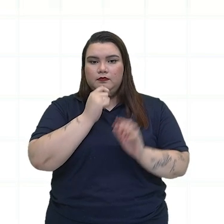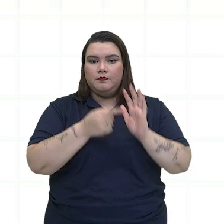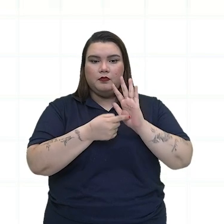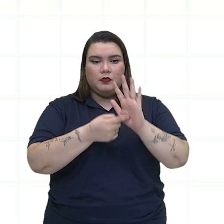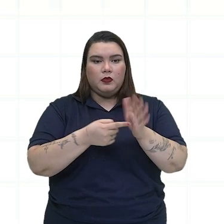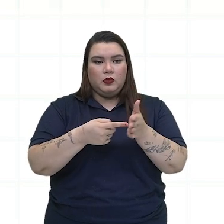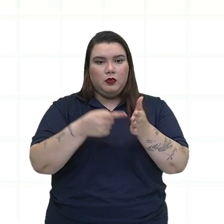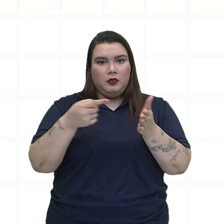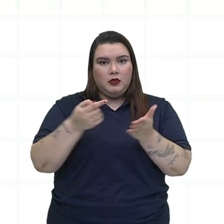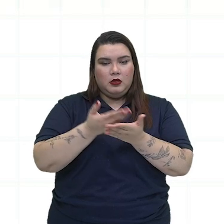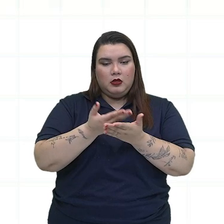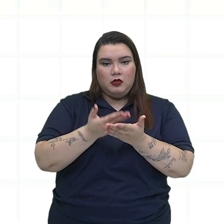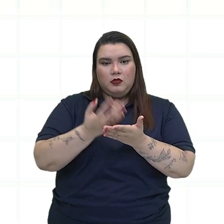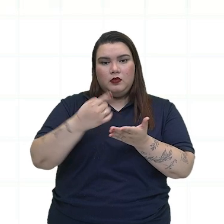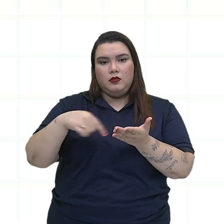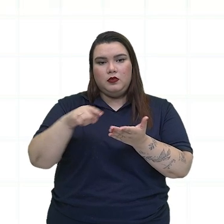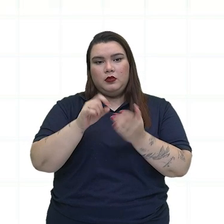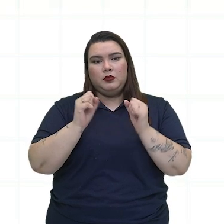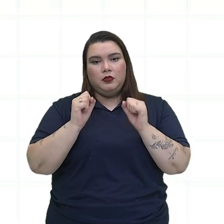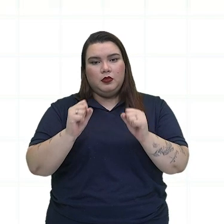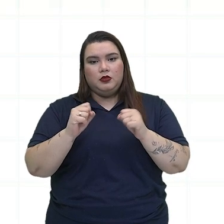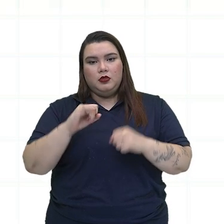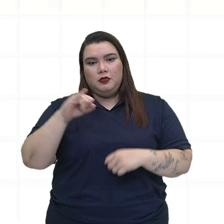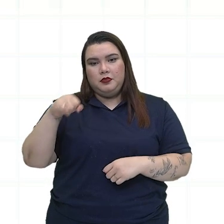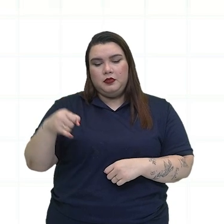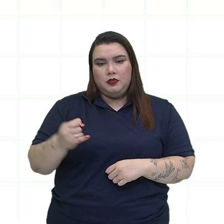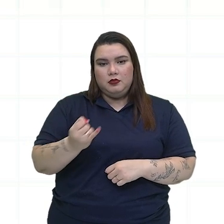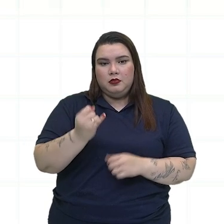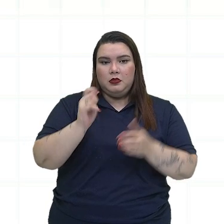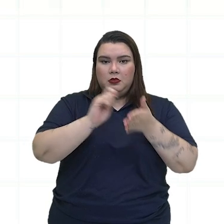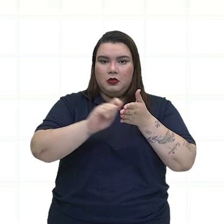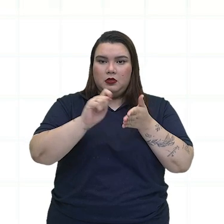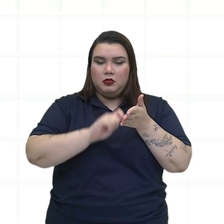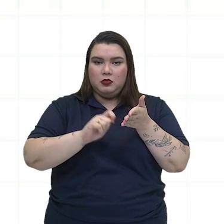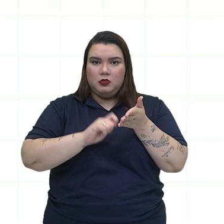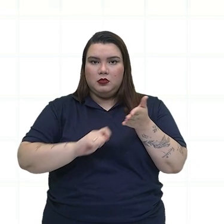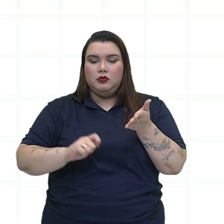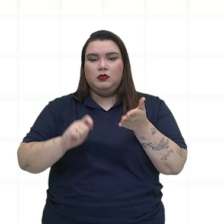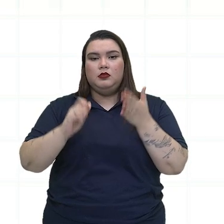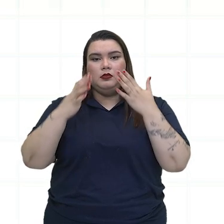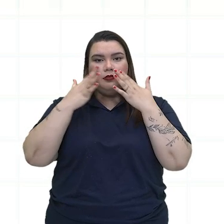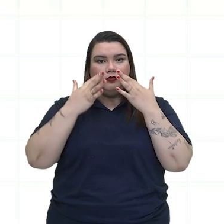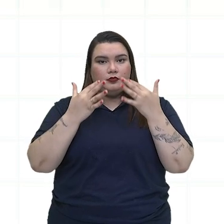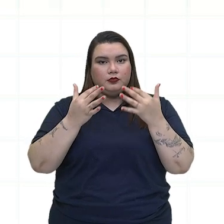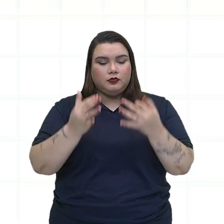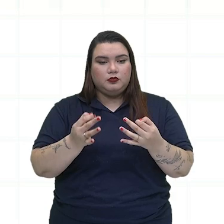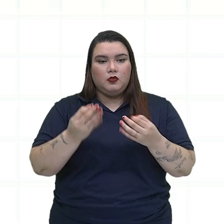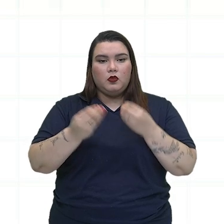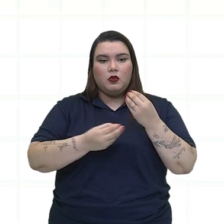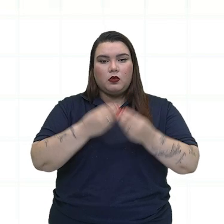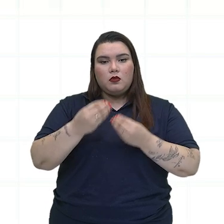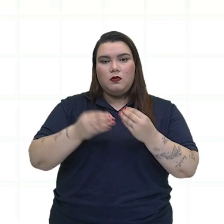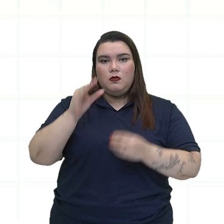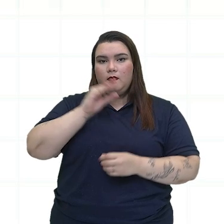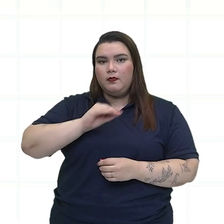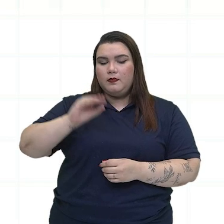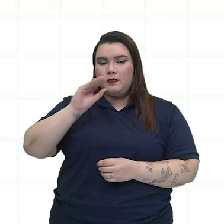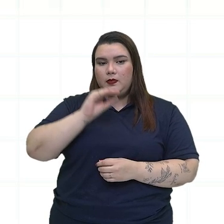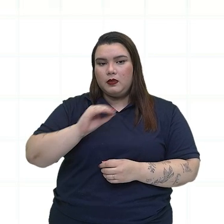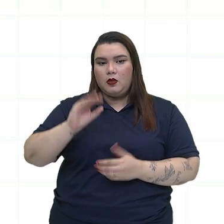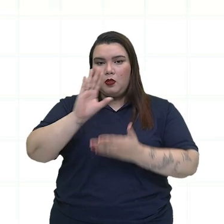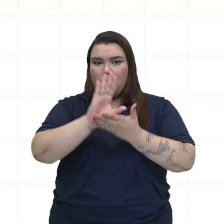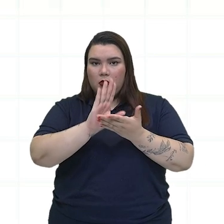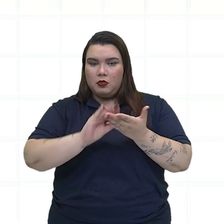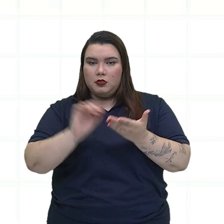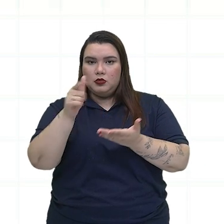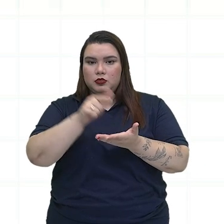primeiro momento da aula. Você pode aproveitar para anotar, para prestar atenção na pronúncia, né?